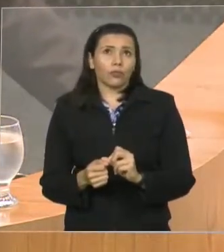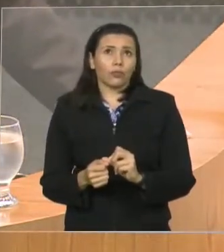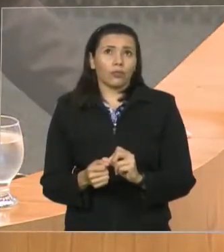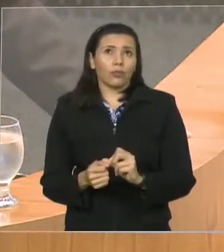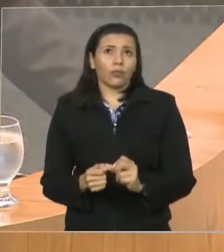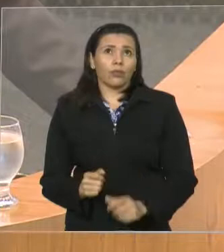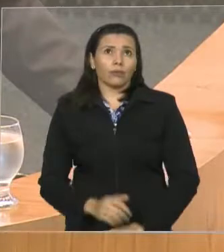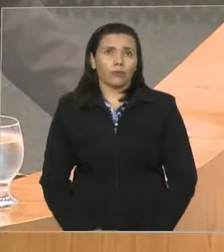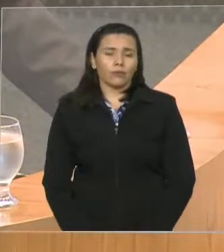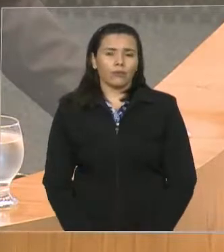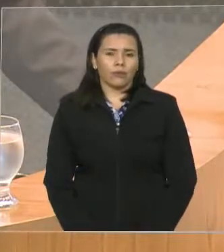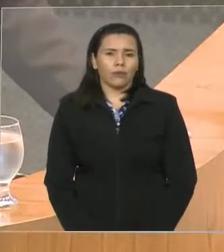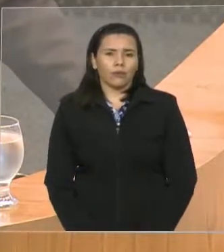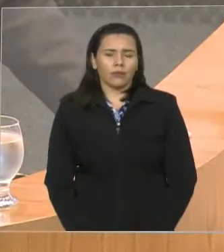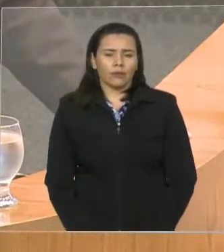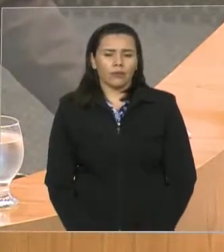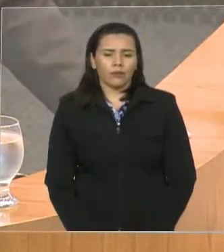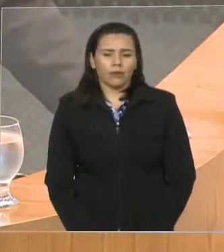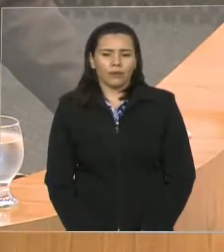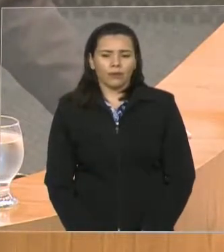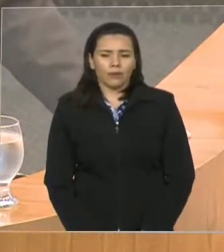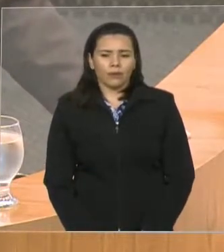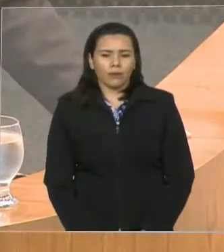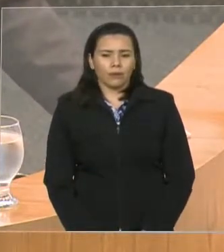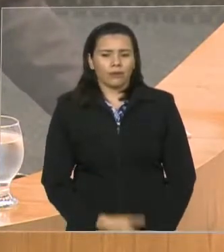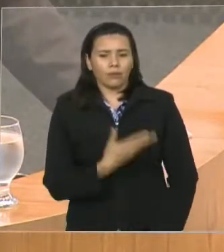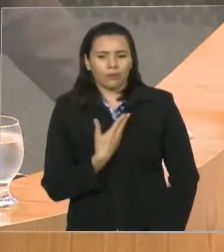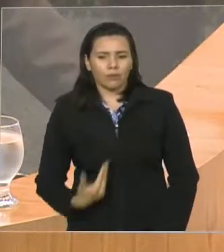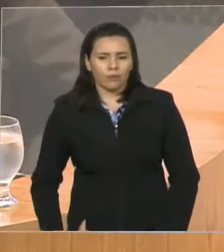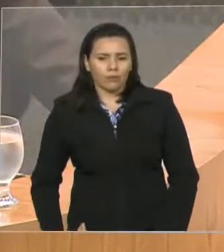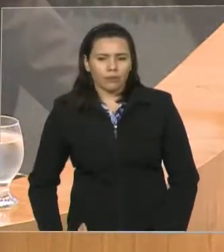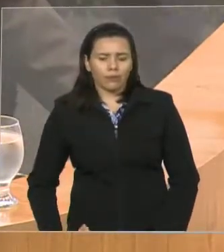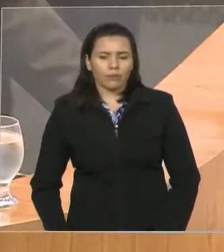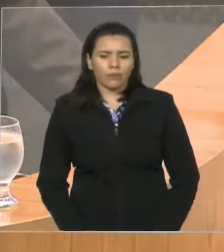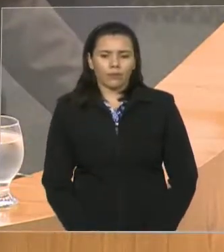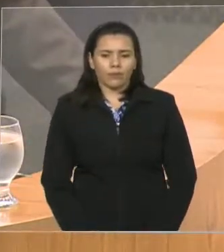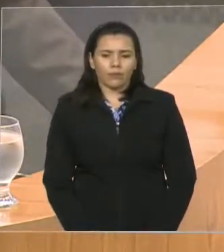público. O governo que tirou dinheiro dos aposentados,